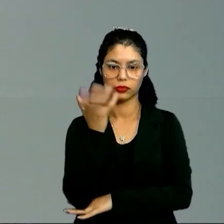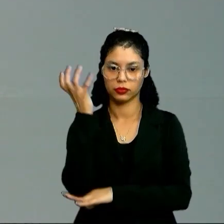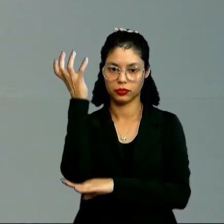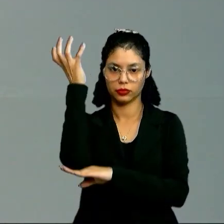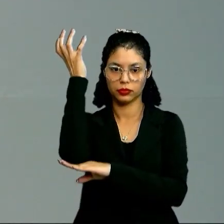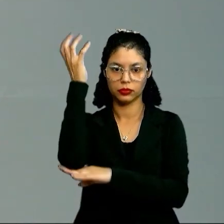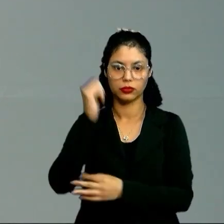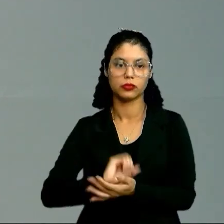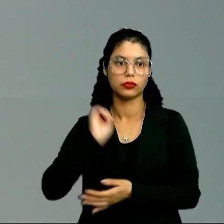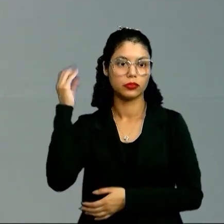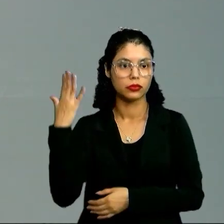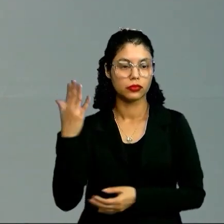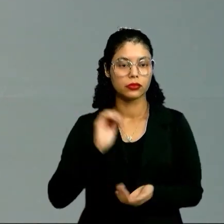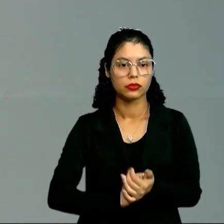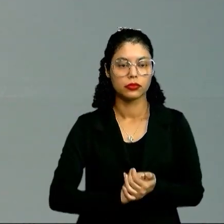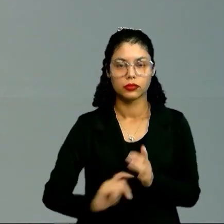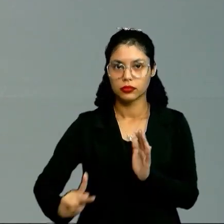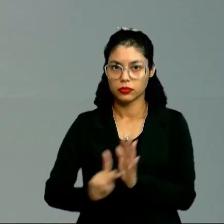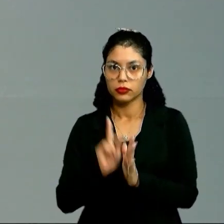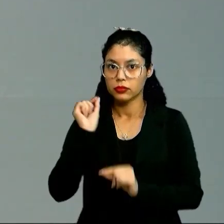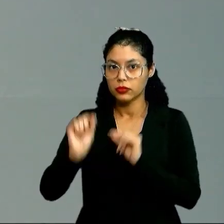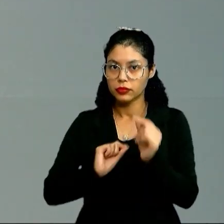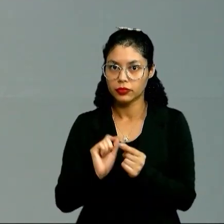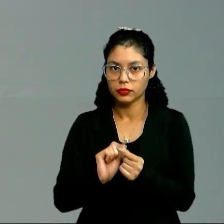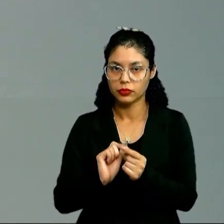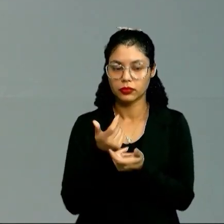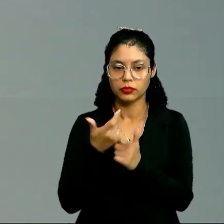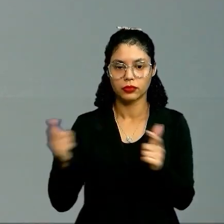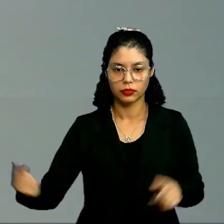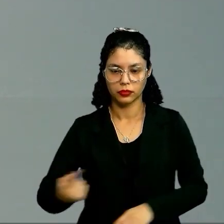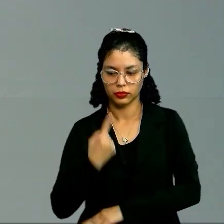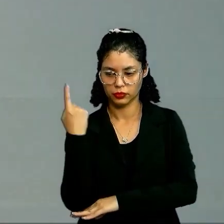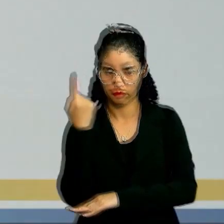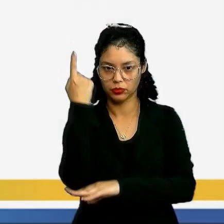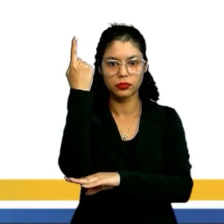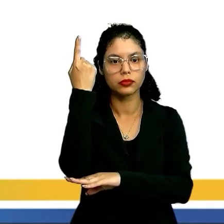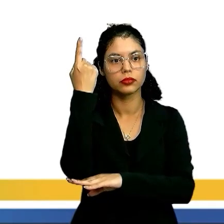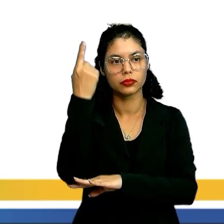planta. No caso, aí mais especificamente, o alongamento dela,